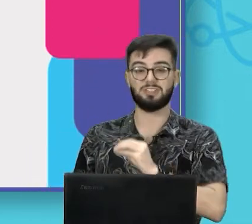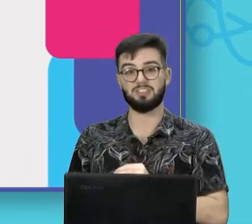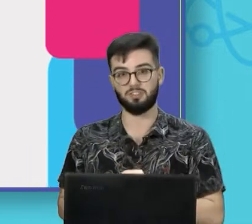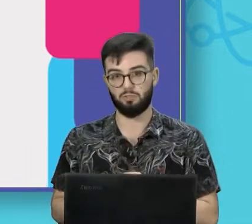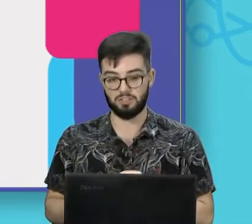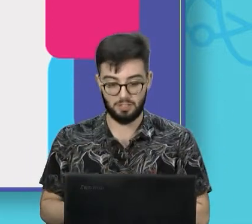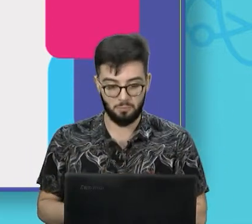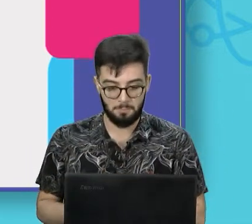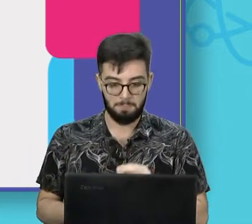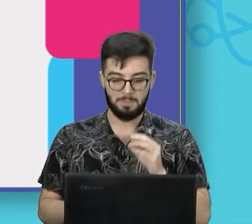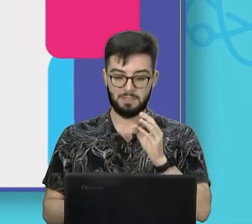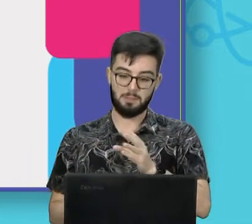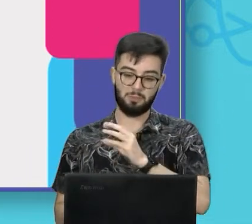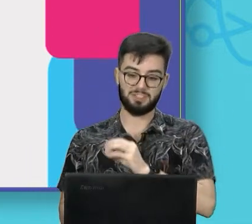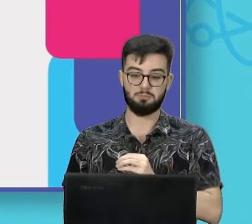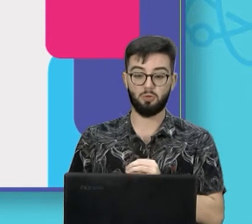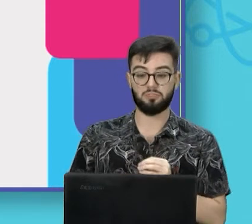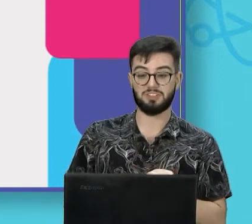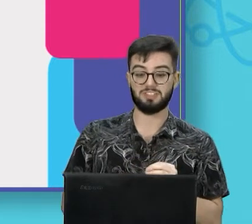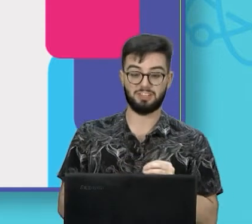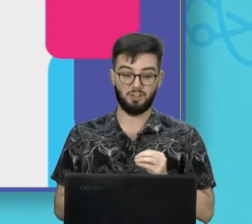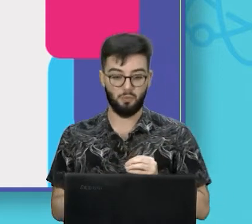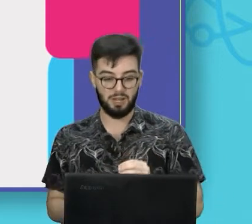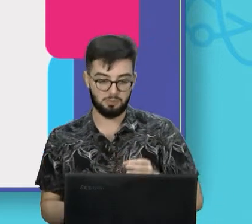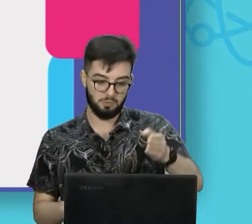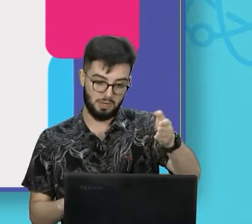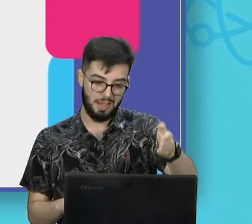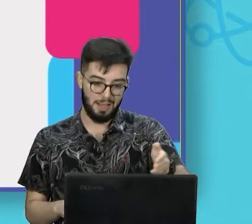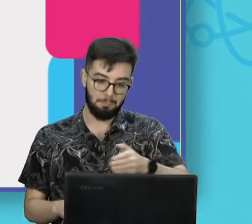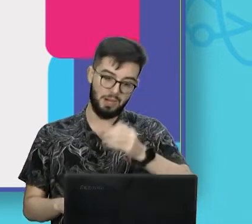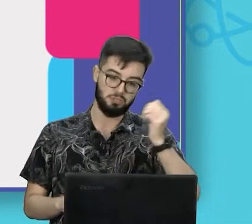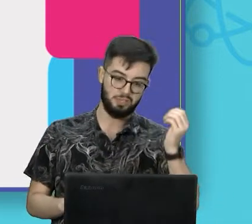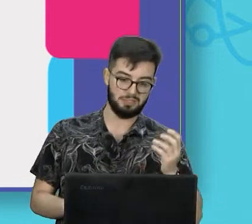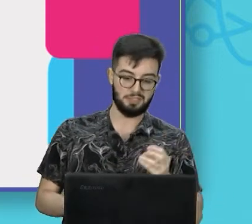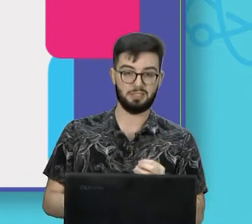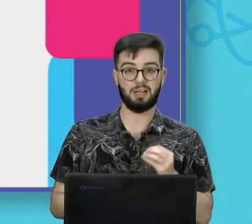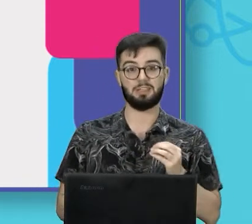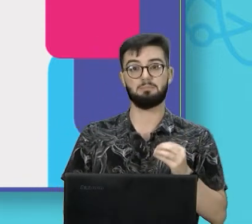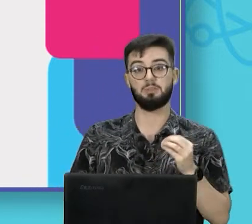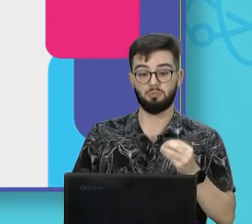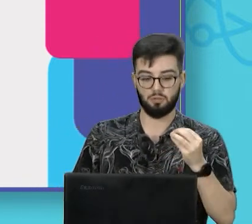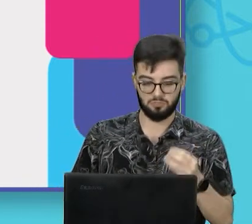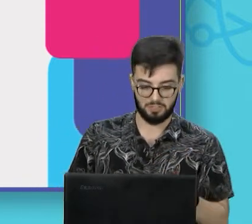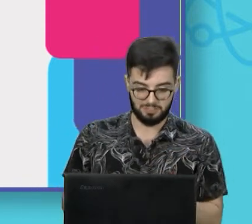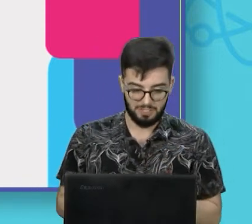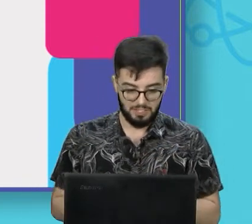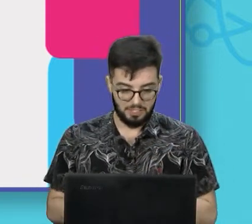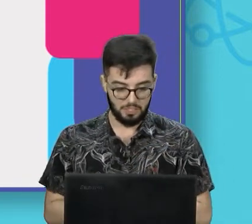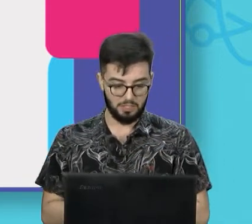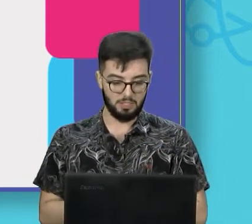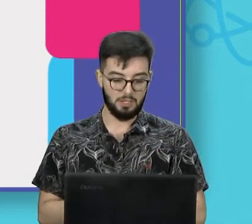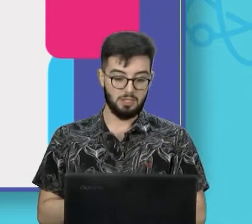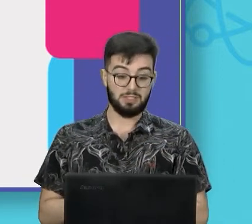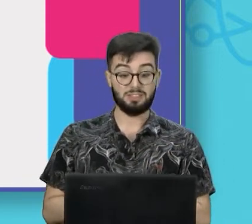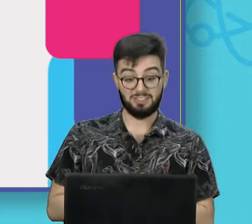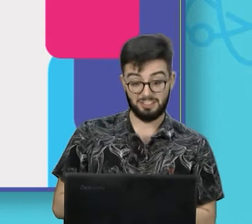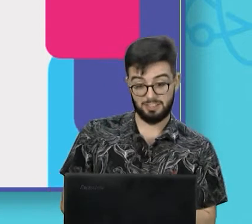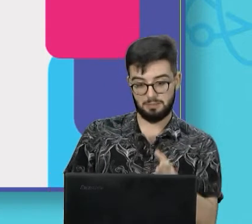a de 1891 depois a de 1934 abaixo na esquerda a de